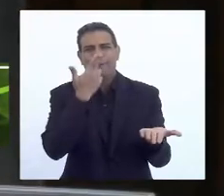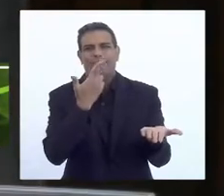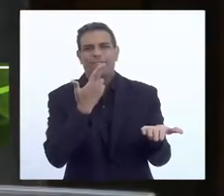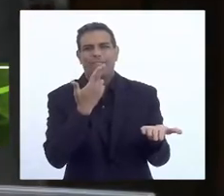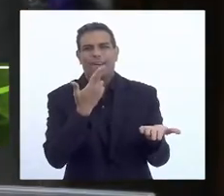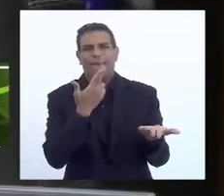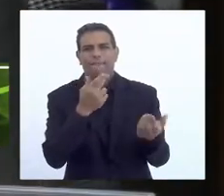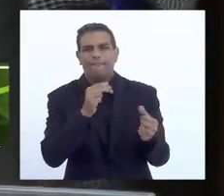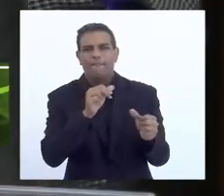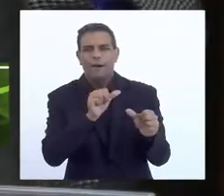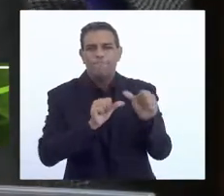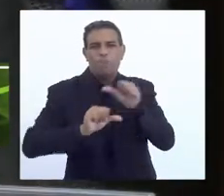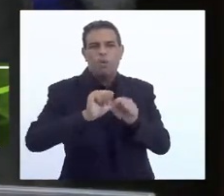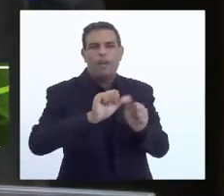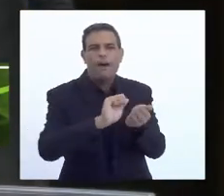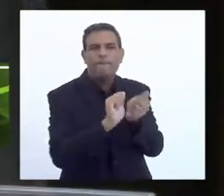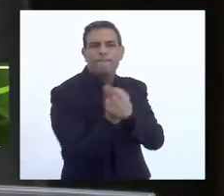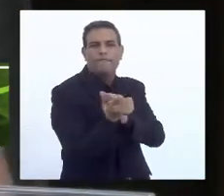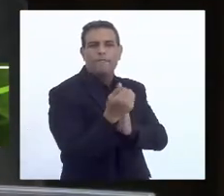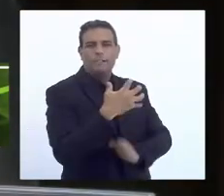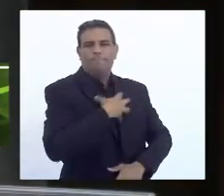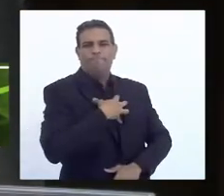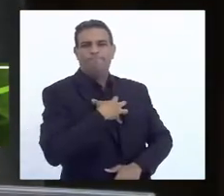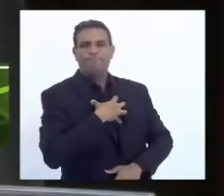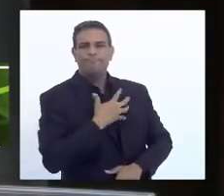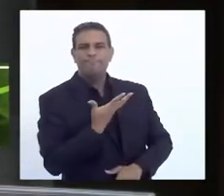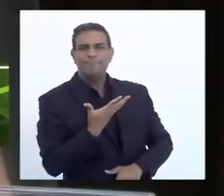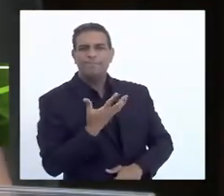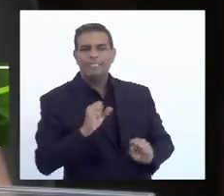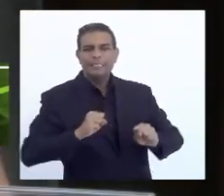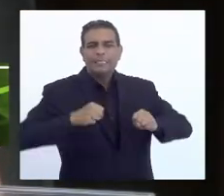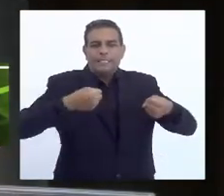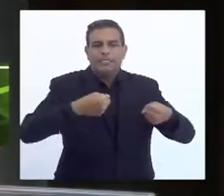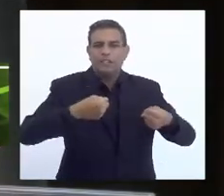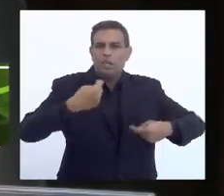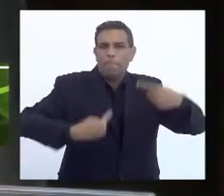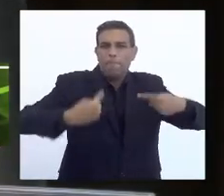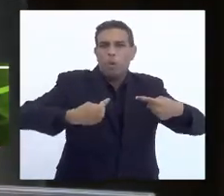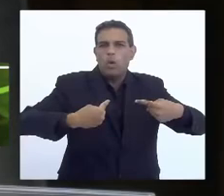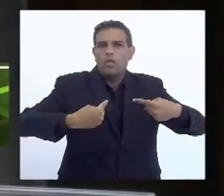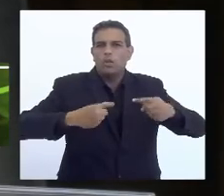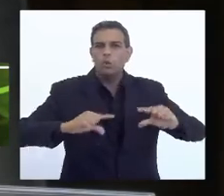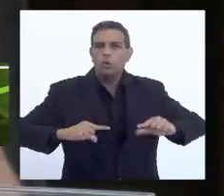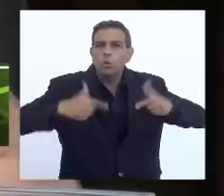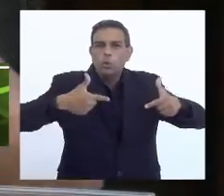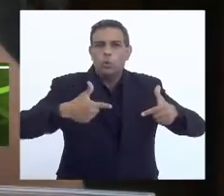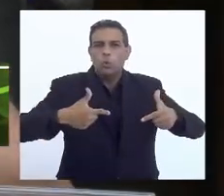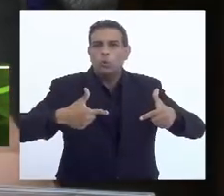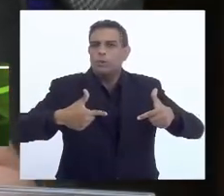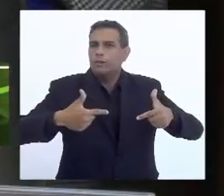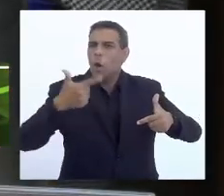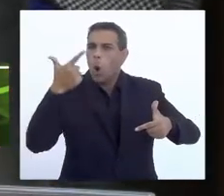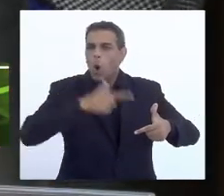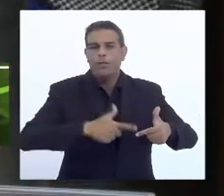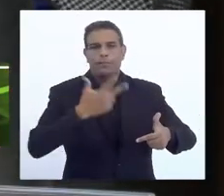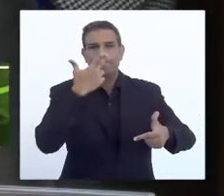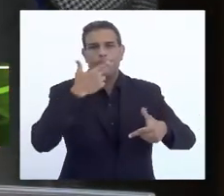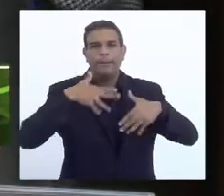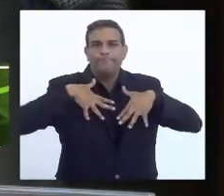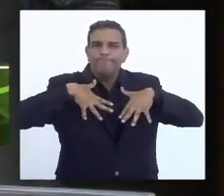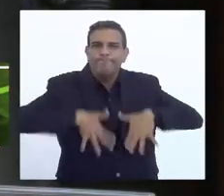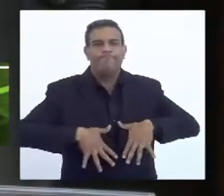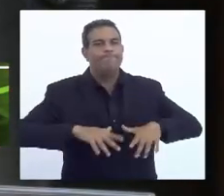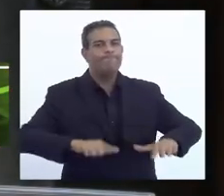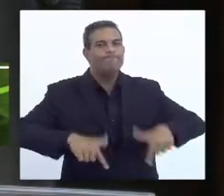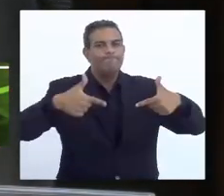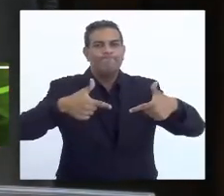adaptada a esse movimento do se armou, né? Entrou na política, se armou completamente. Então, bota a postura